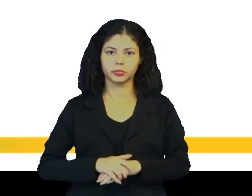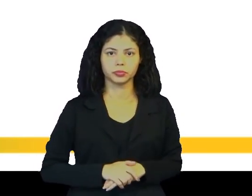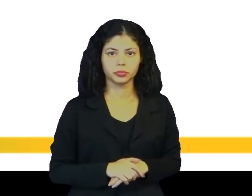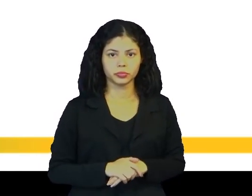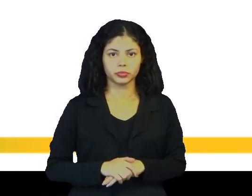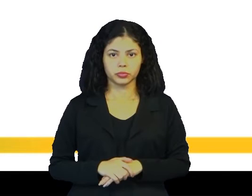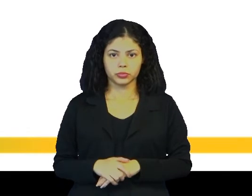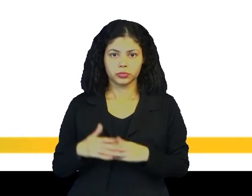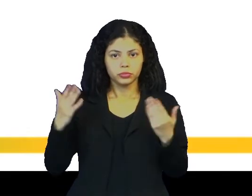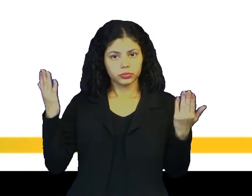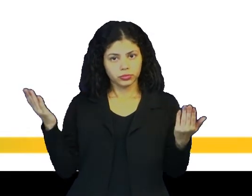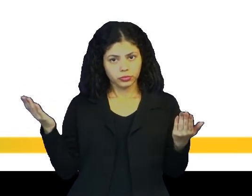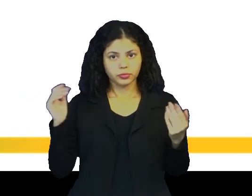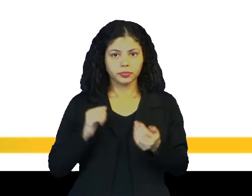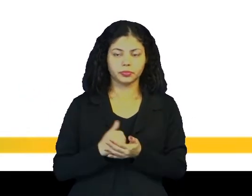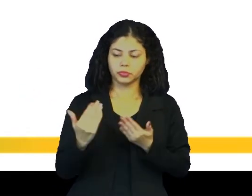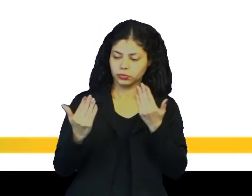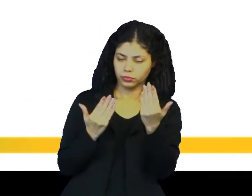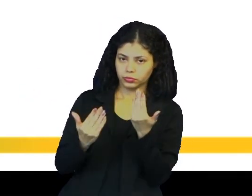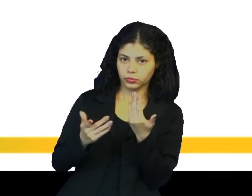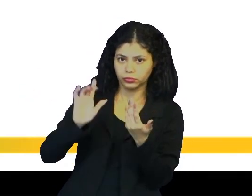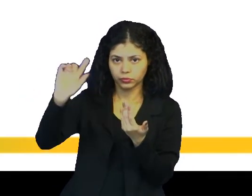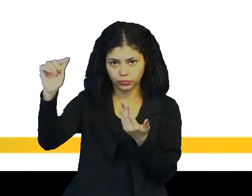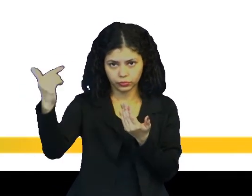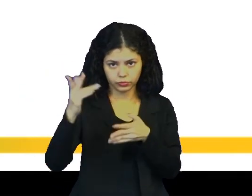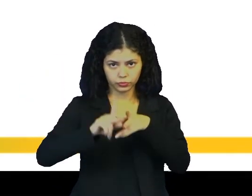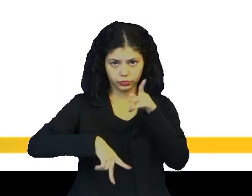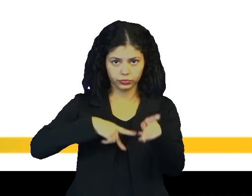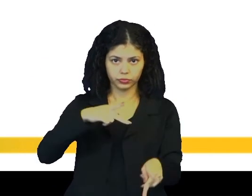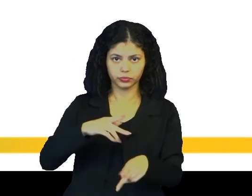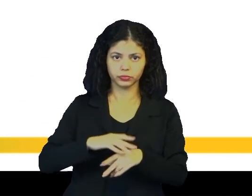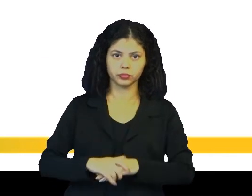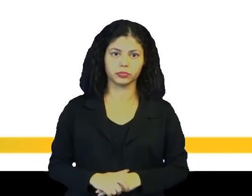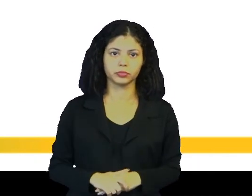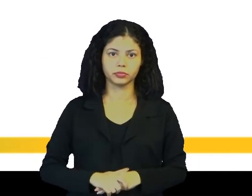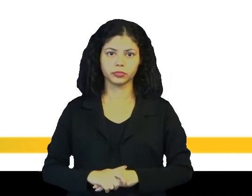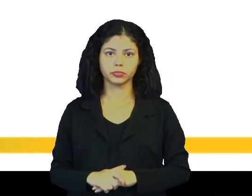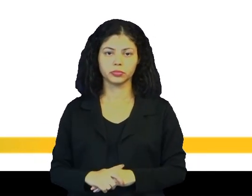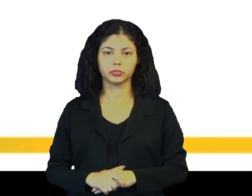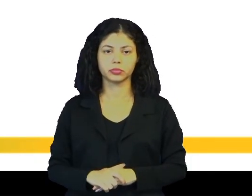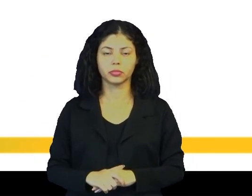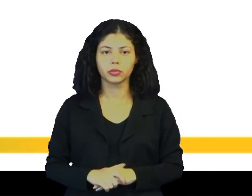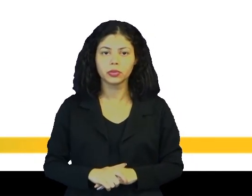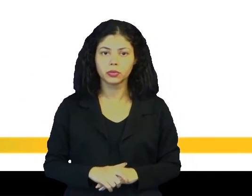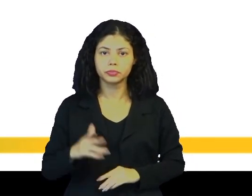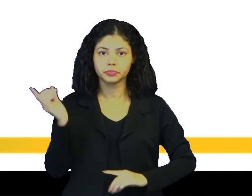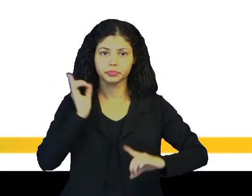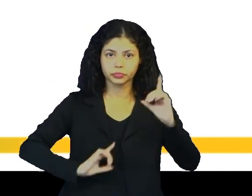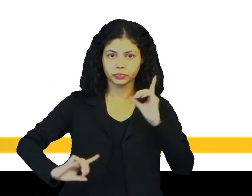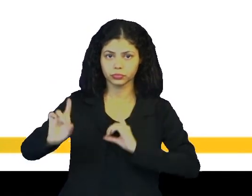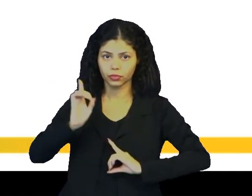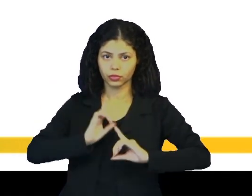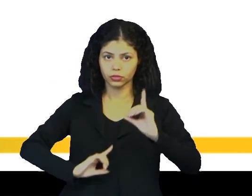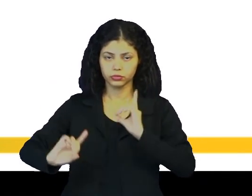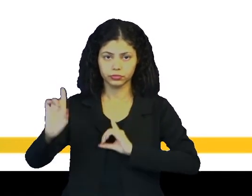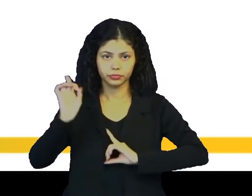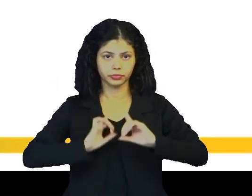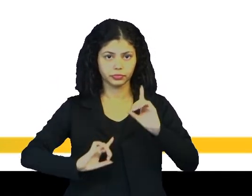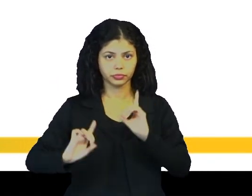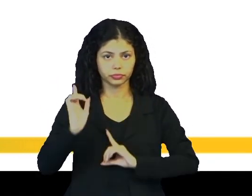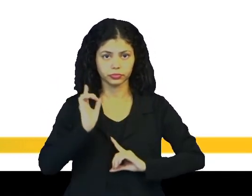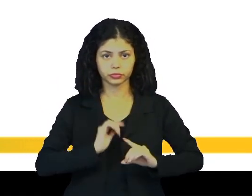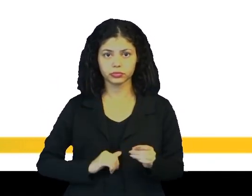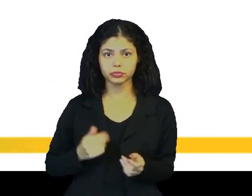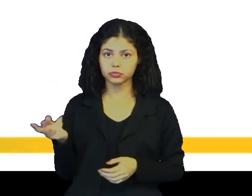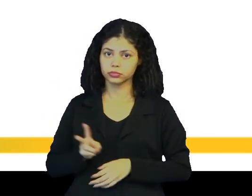desse palácio, né? Se a gente for comparar com outras civilizações. Tranquilo? A religião dos gregos,